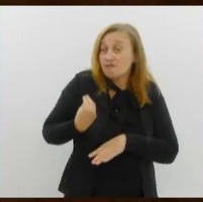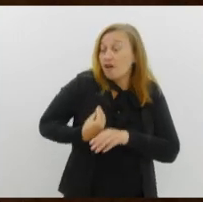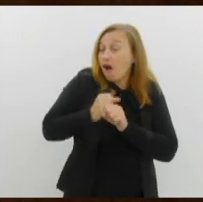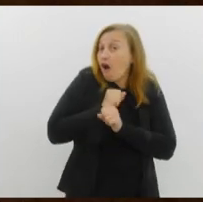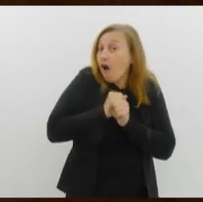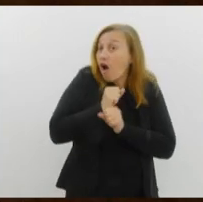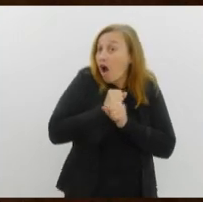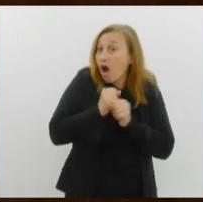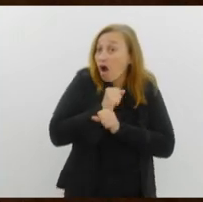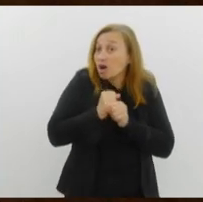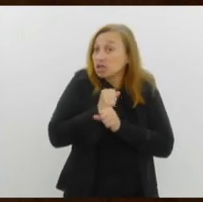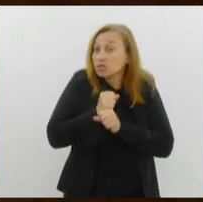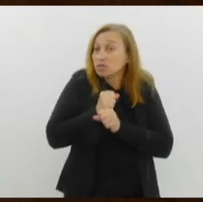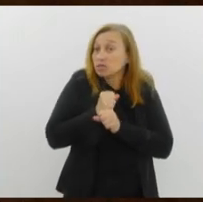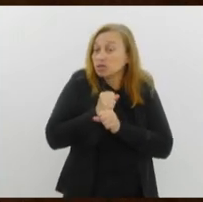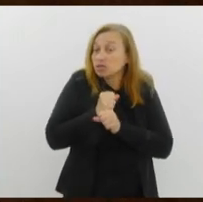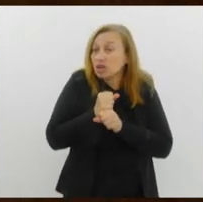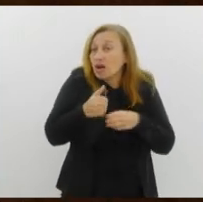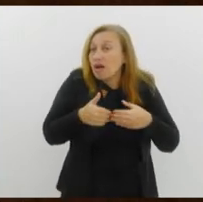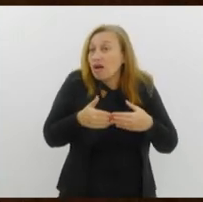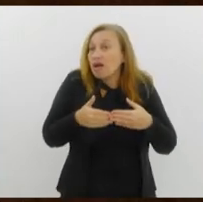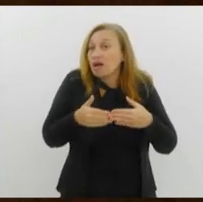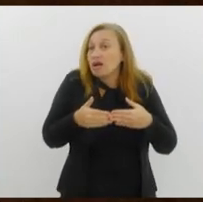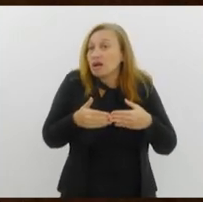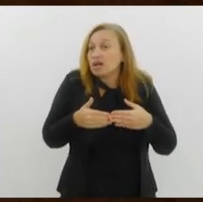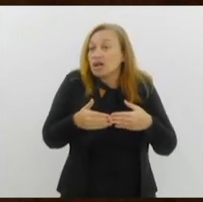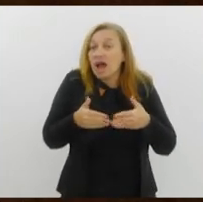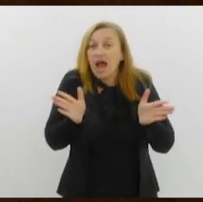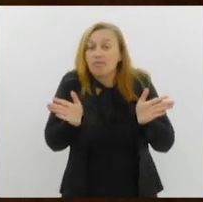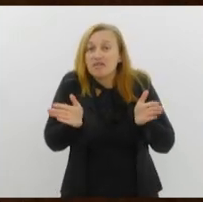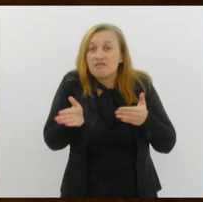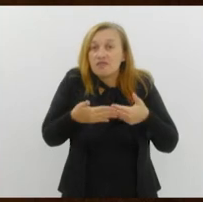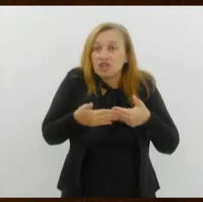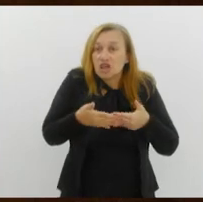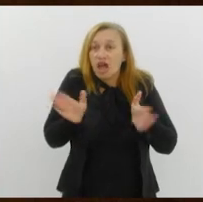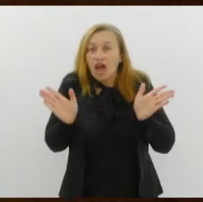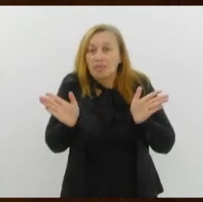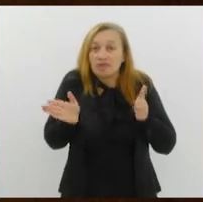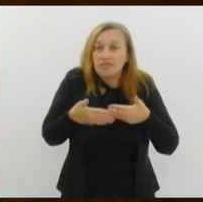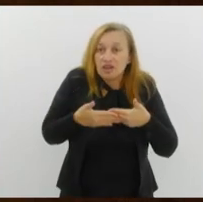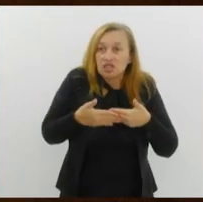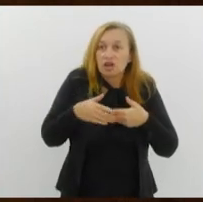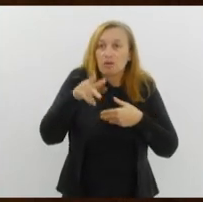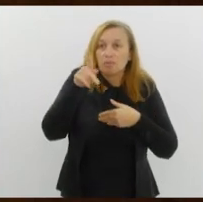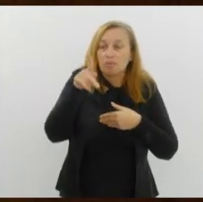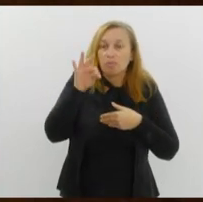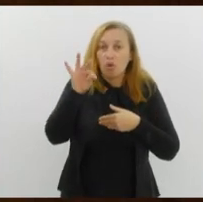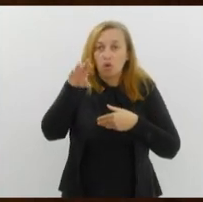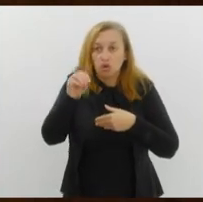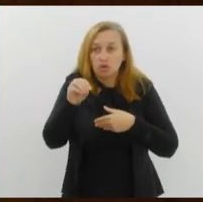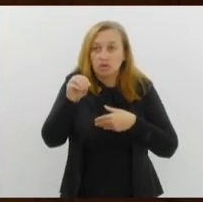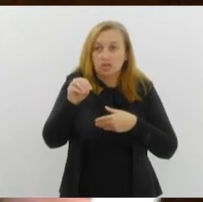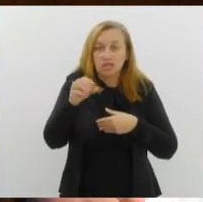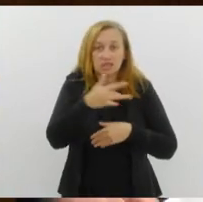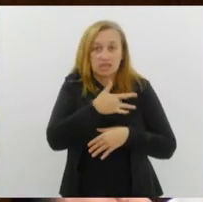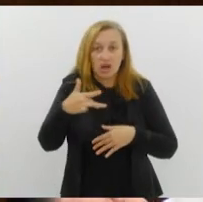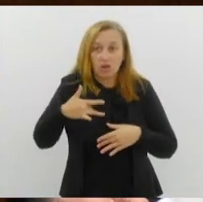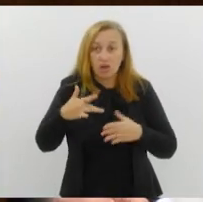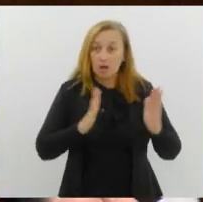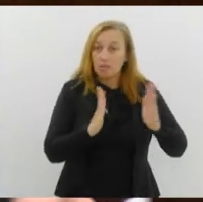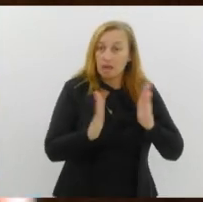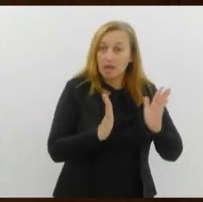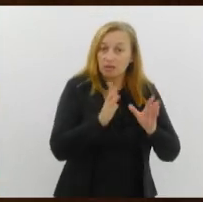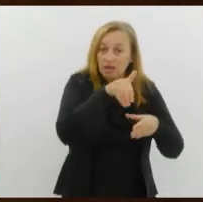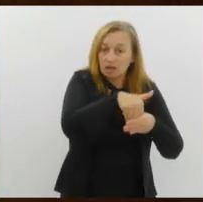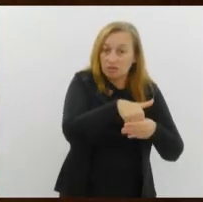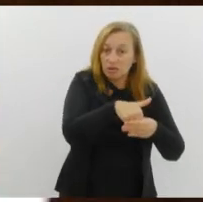anos com abre e fecha de posto de saúde. Chega o período eleitoral, abre posto de saúde. Passa o período